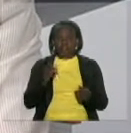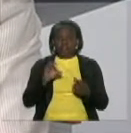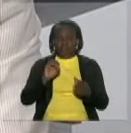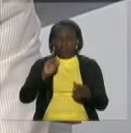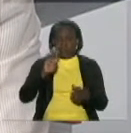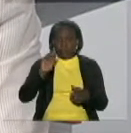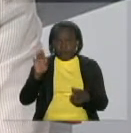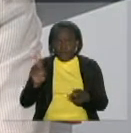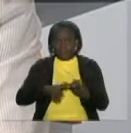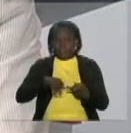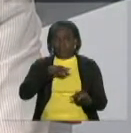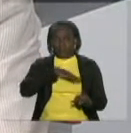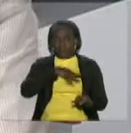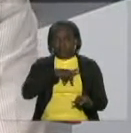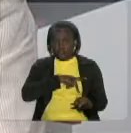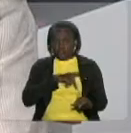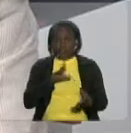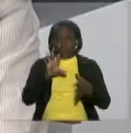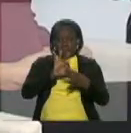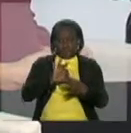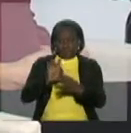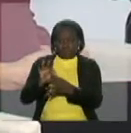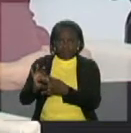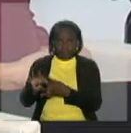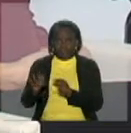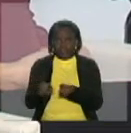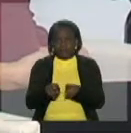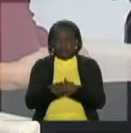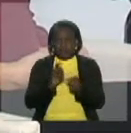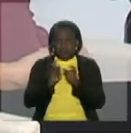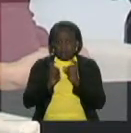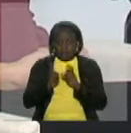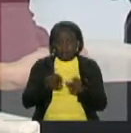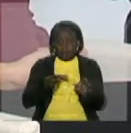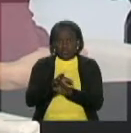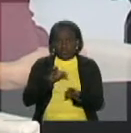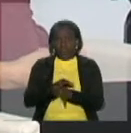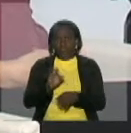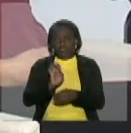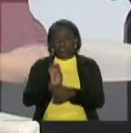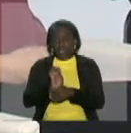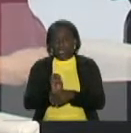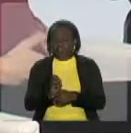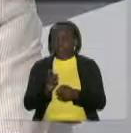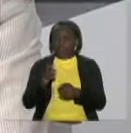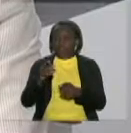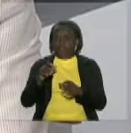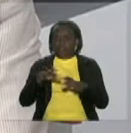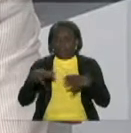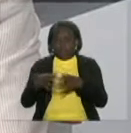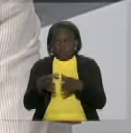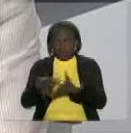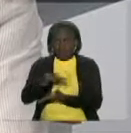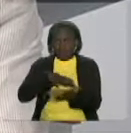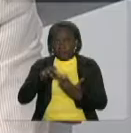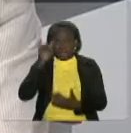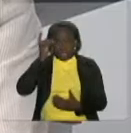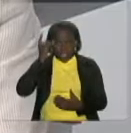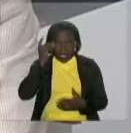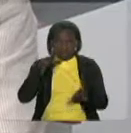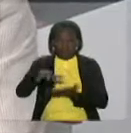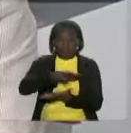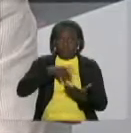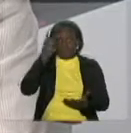de articulação da OAB, do Ministério Público, também houve diálogo com o Conselho Estadual, com instituições, o Movimento Down,